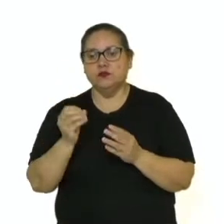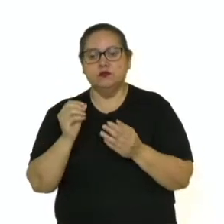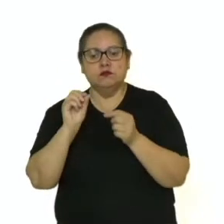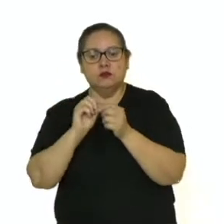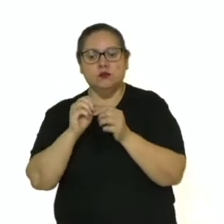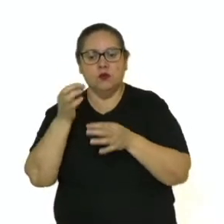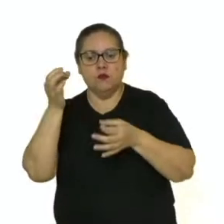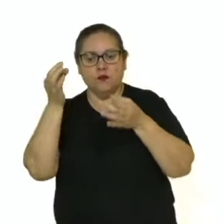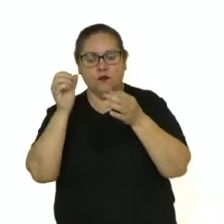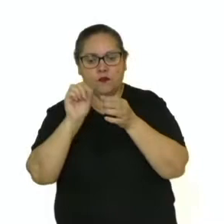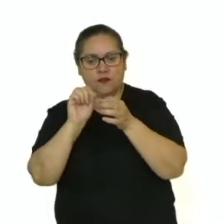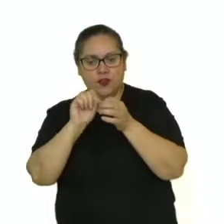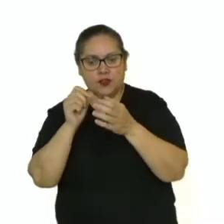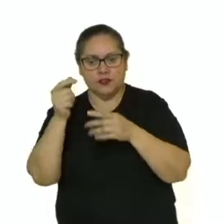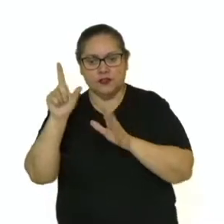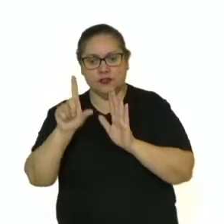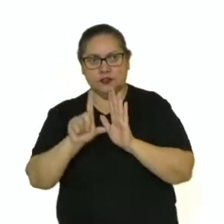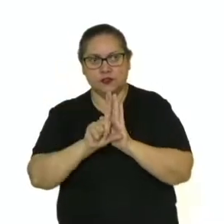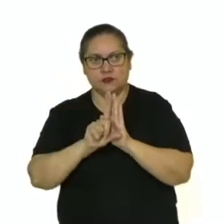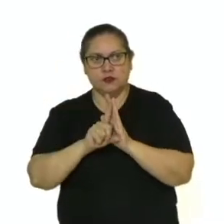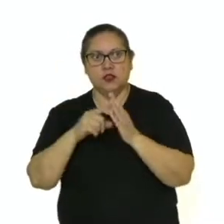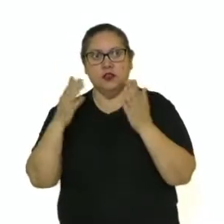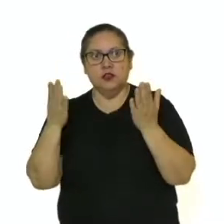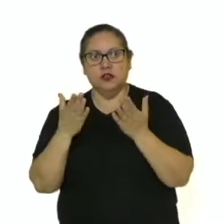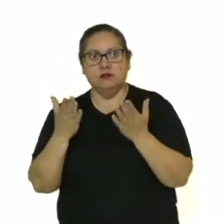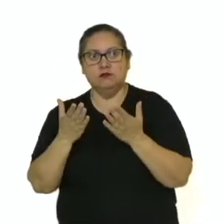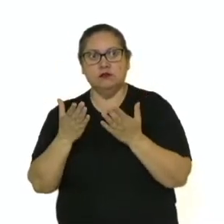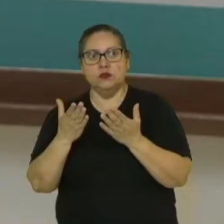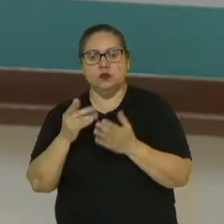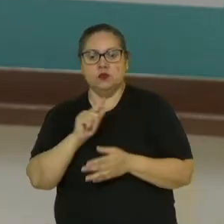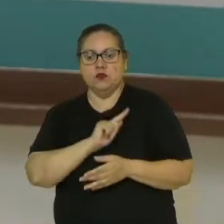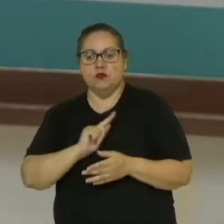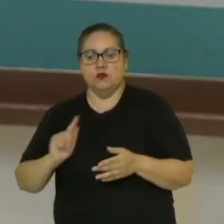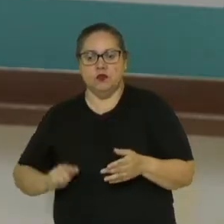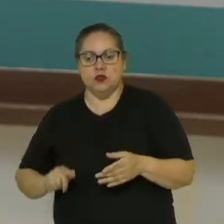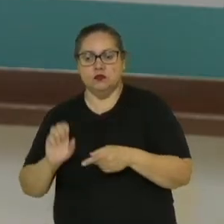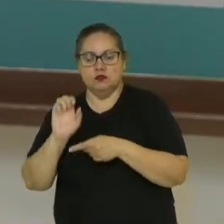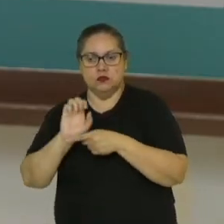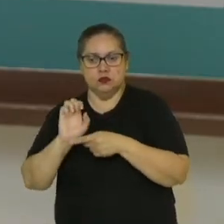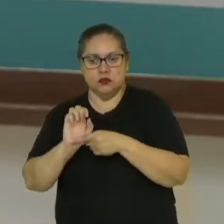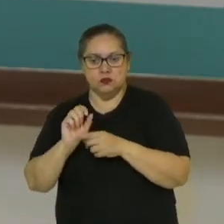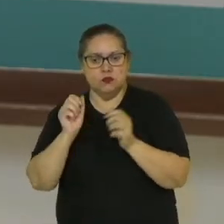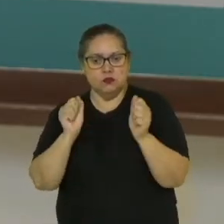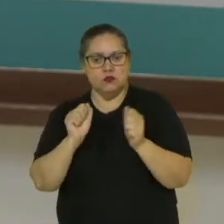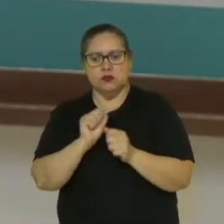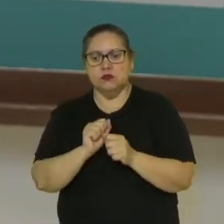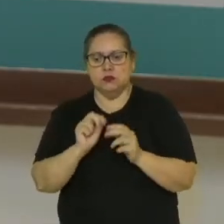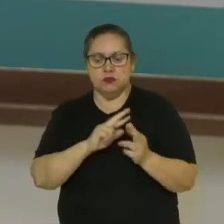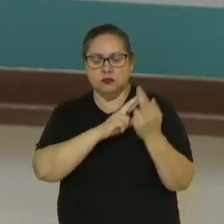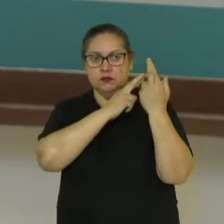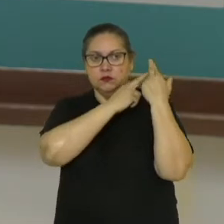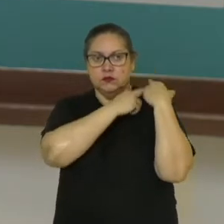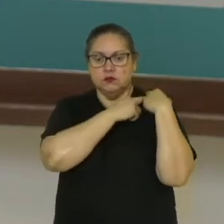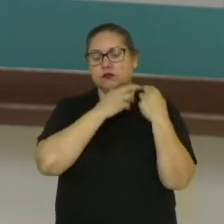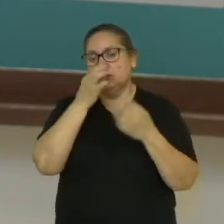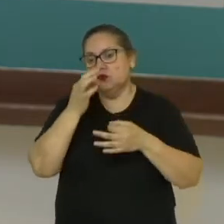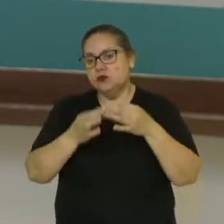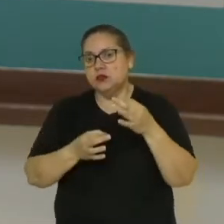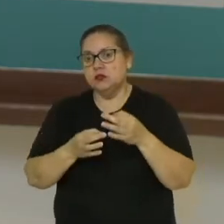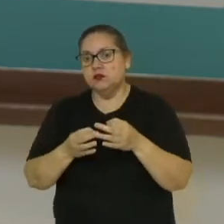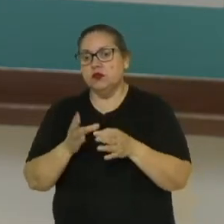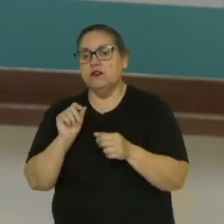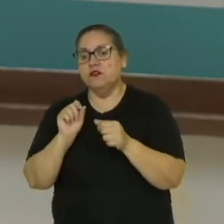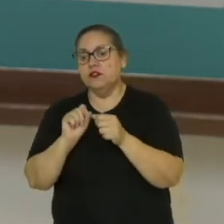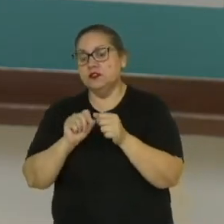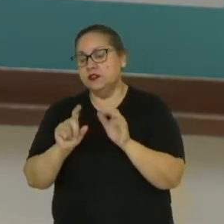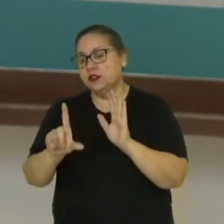leis, além da agenda diária do governo do Estado. Ou seja, o poder executivo é aquele que é responsável justamente por